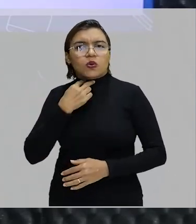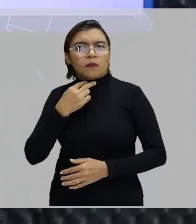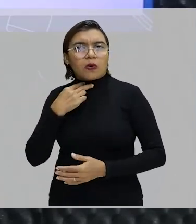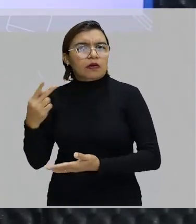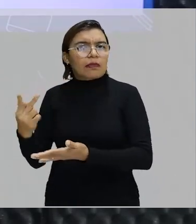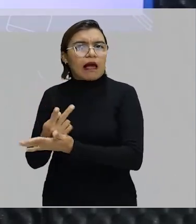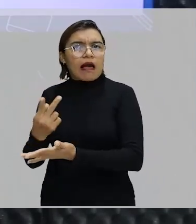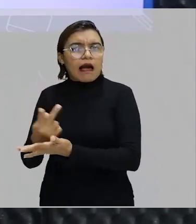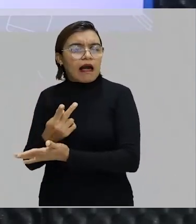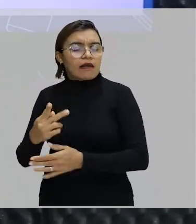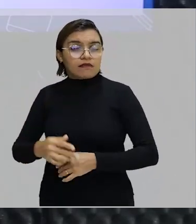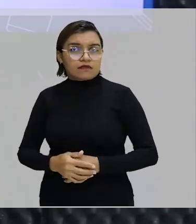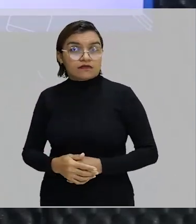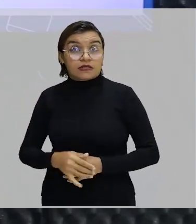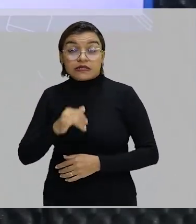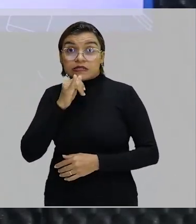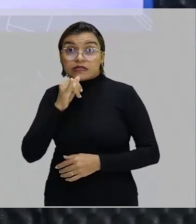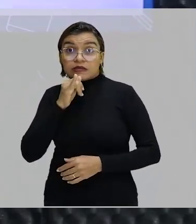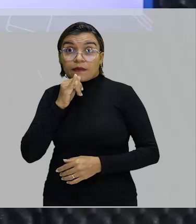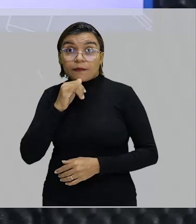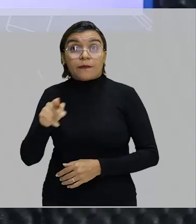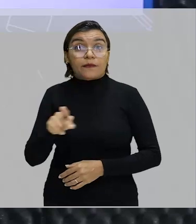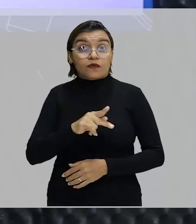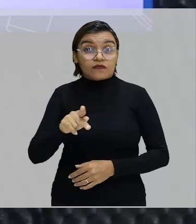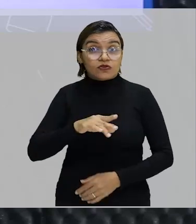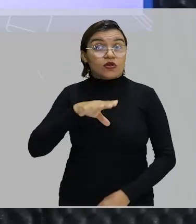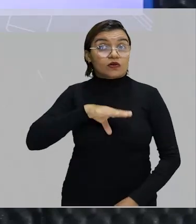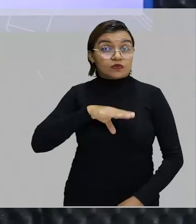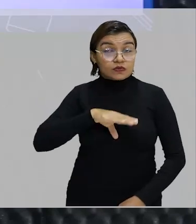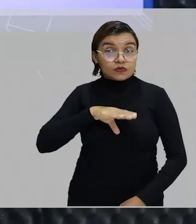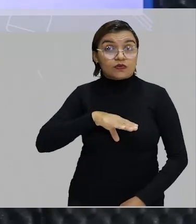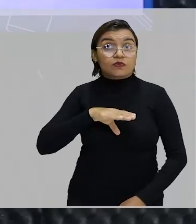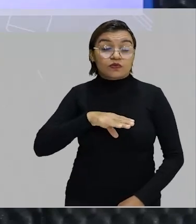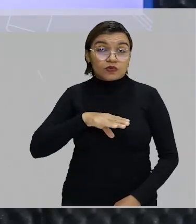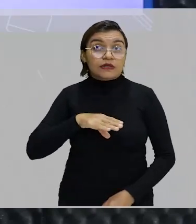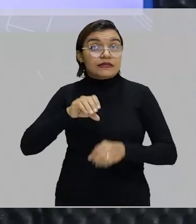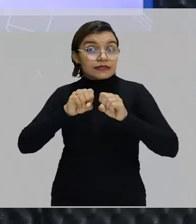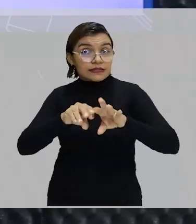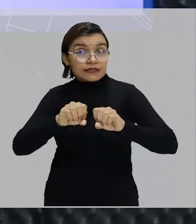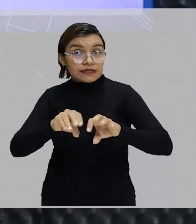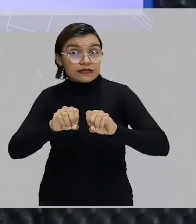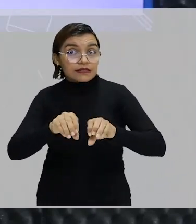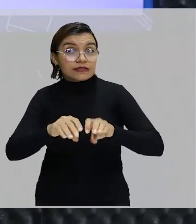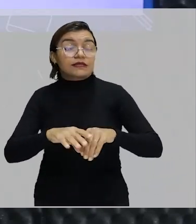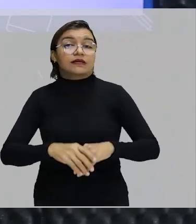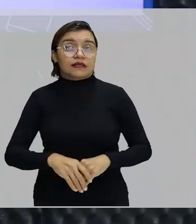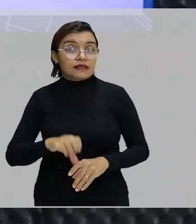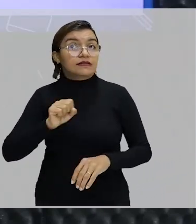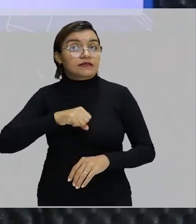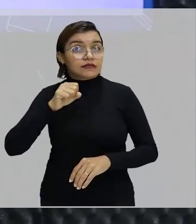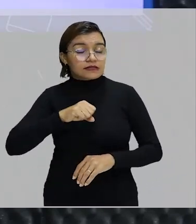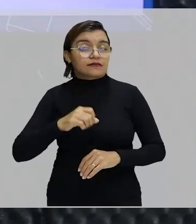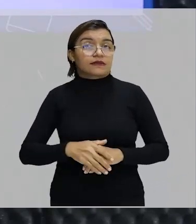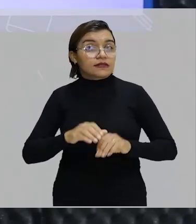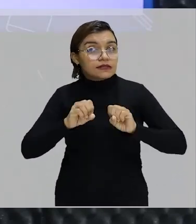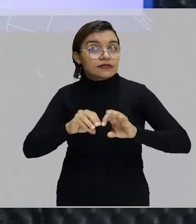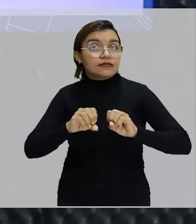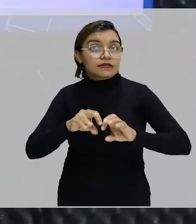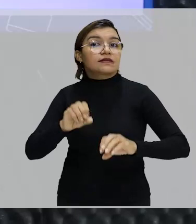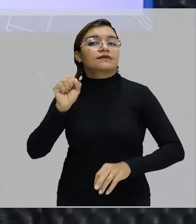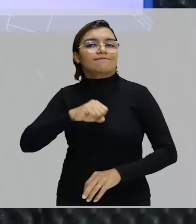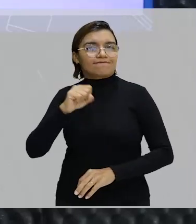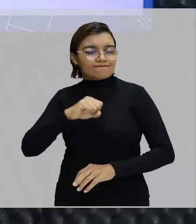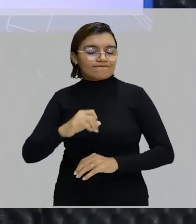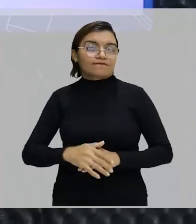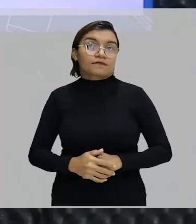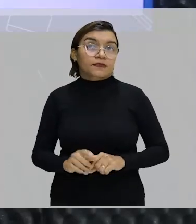não é uma verdade. O professor de língua portuguesa trabalha com a referida língua, sim. Ensina!